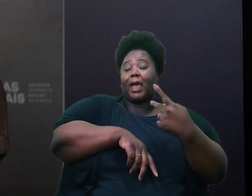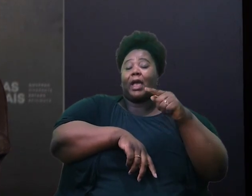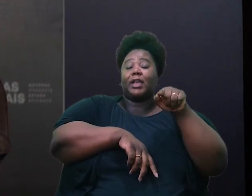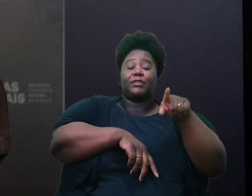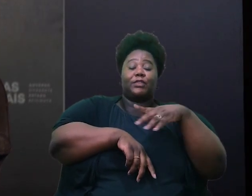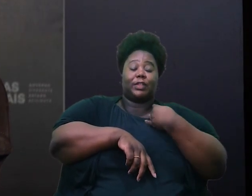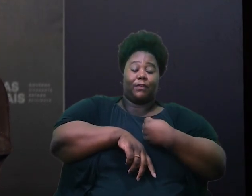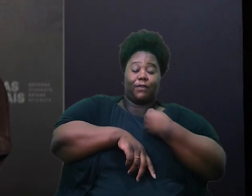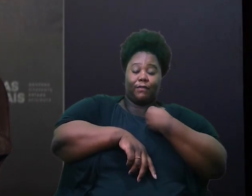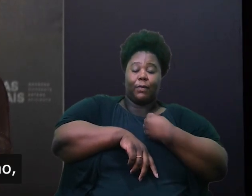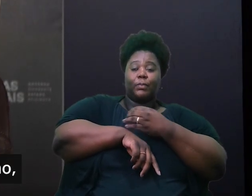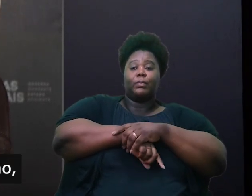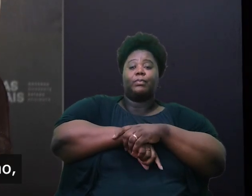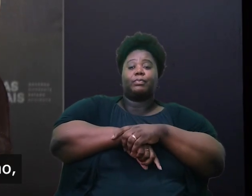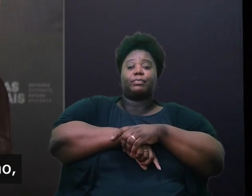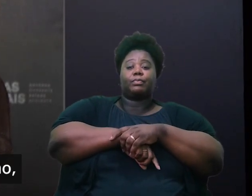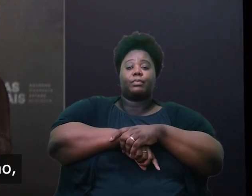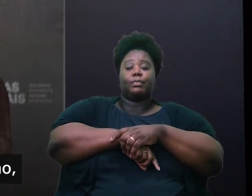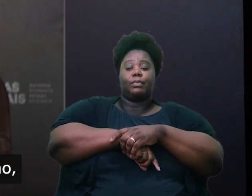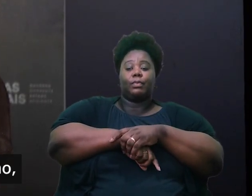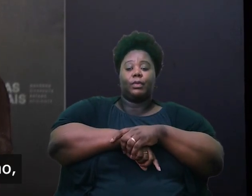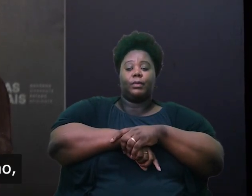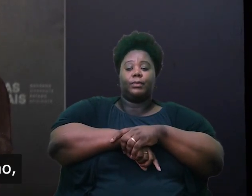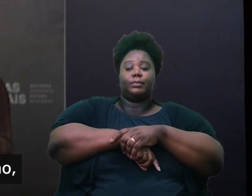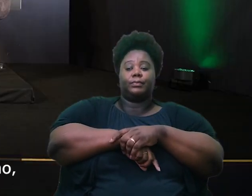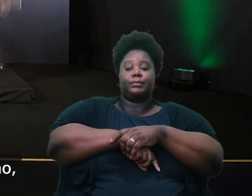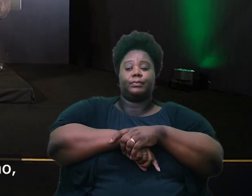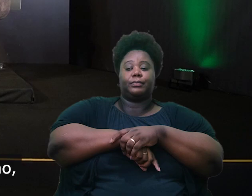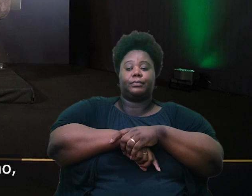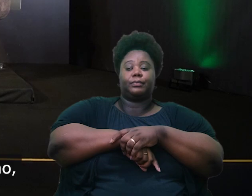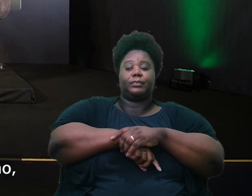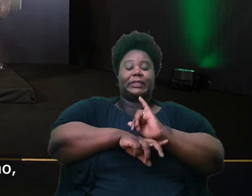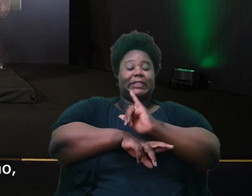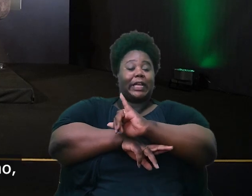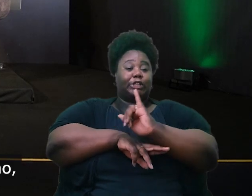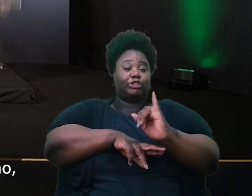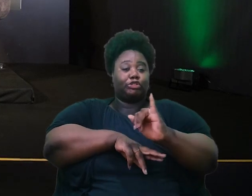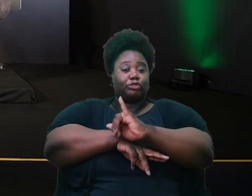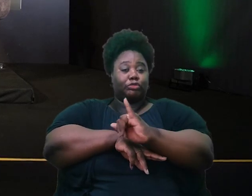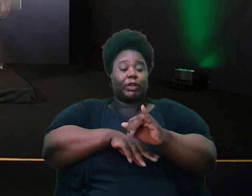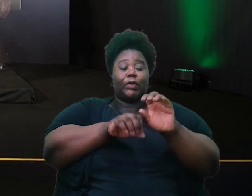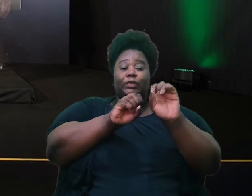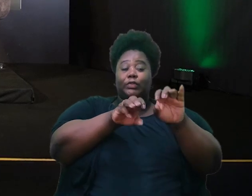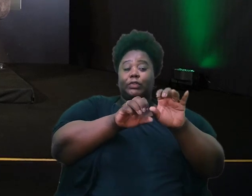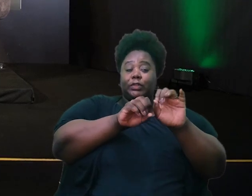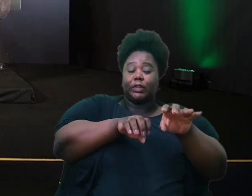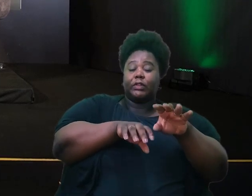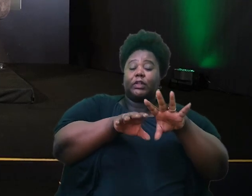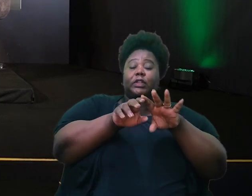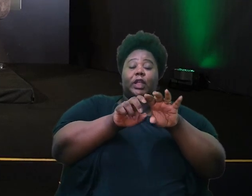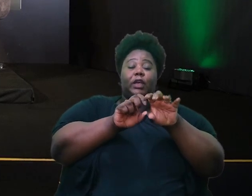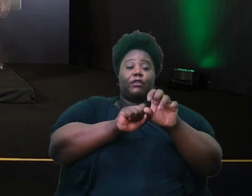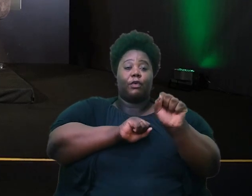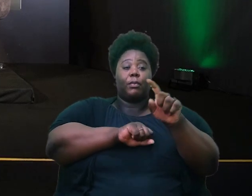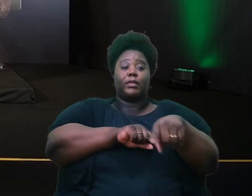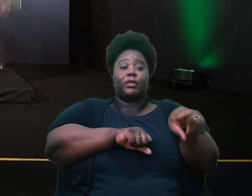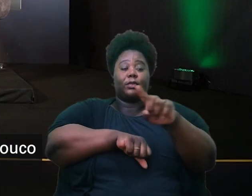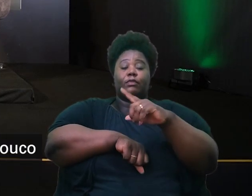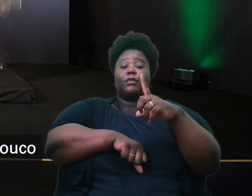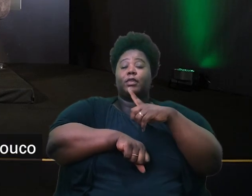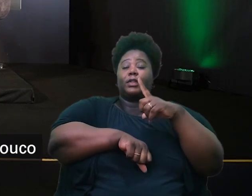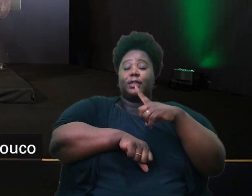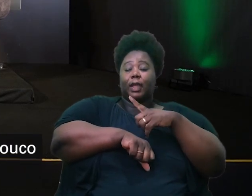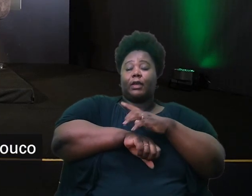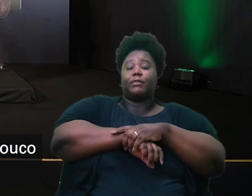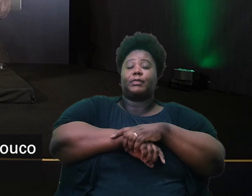você vivenciou em torno das instituições de ensino, das formações que você teve.